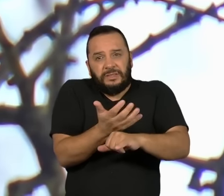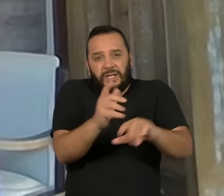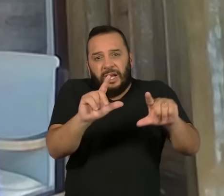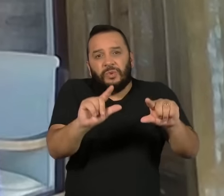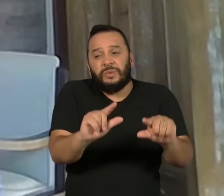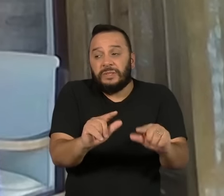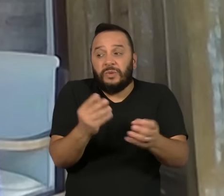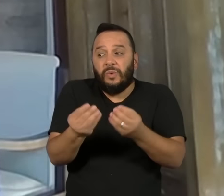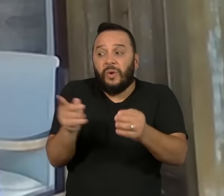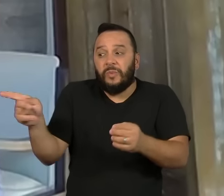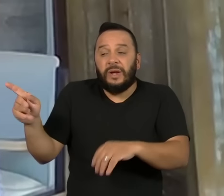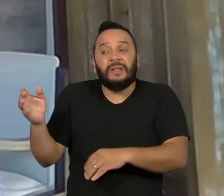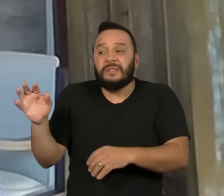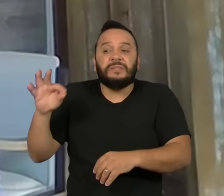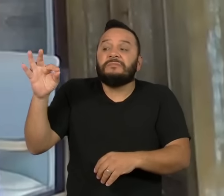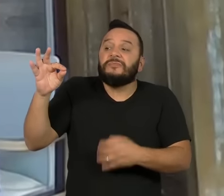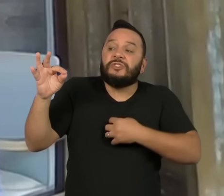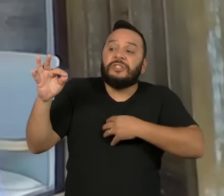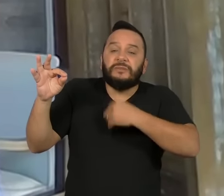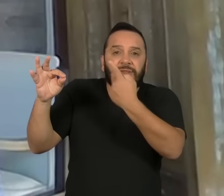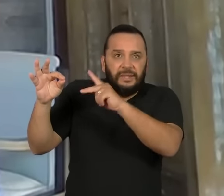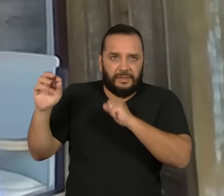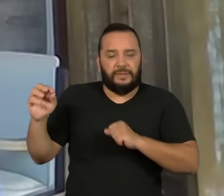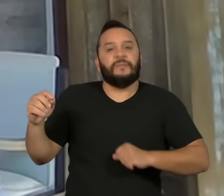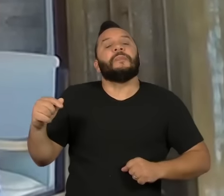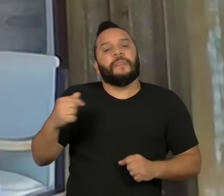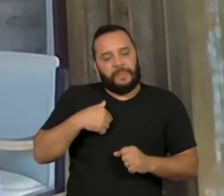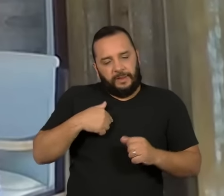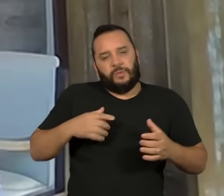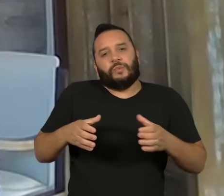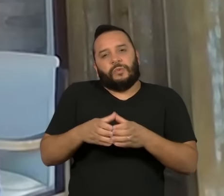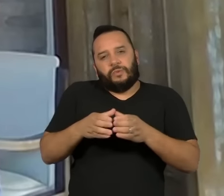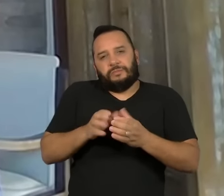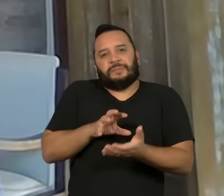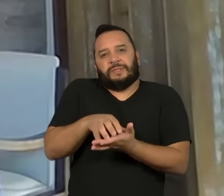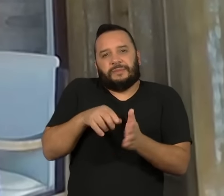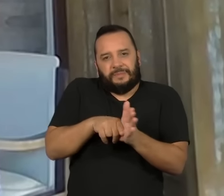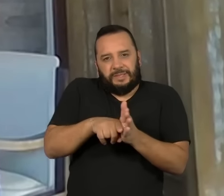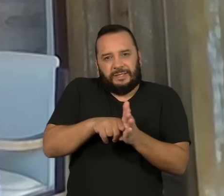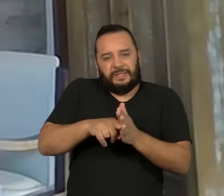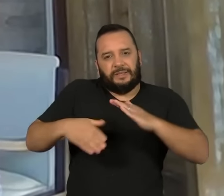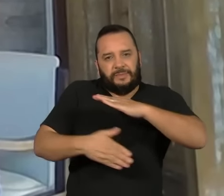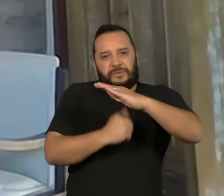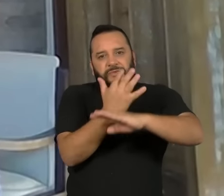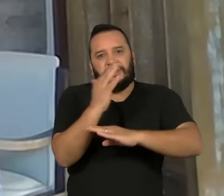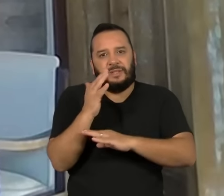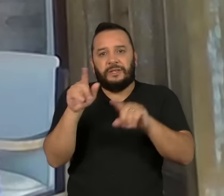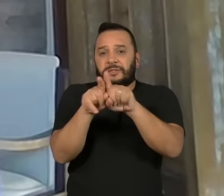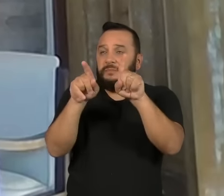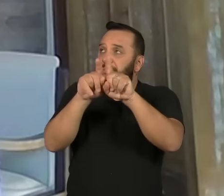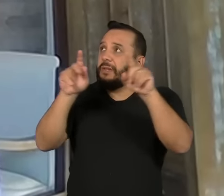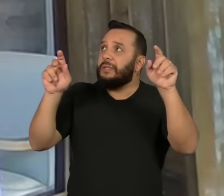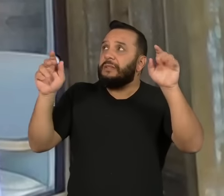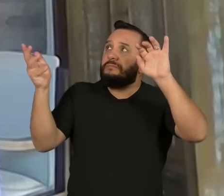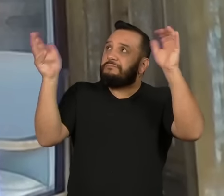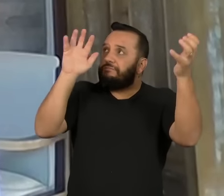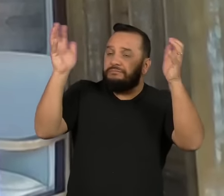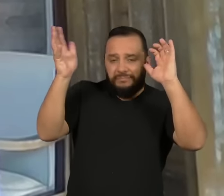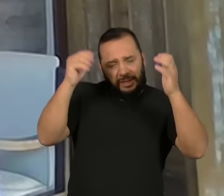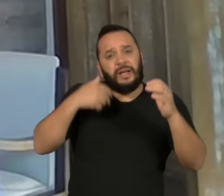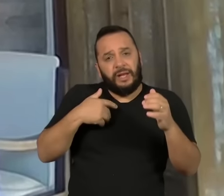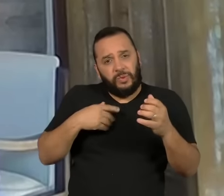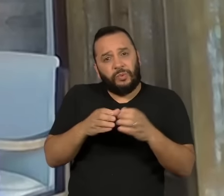estudo. Eu faço parte do CBioclima, que é um centro de pesquisas em biodiversidade e mudança climática,